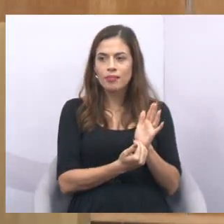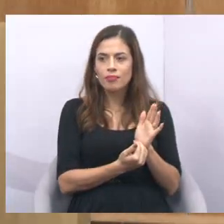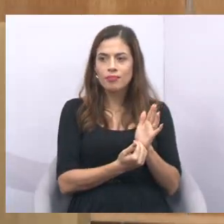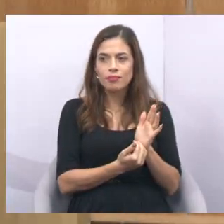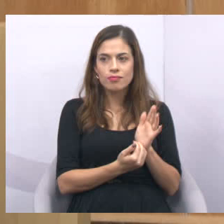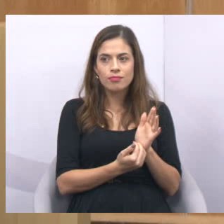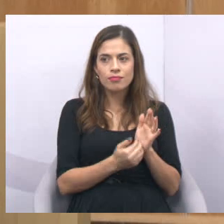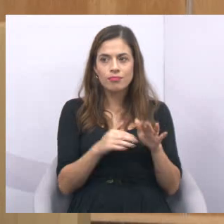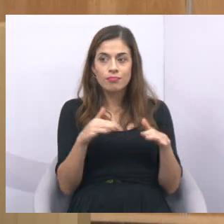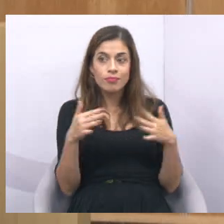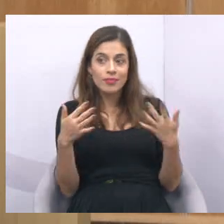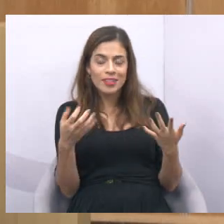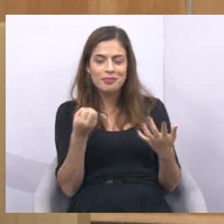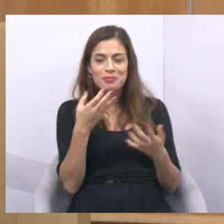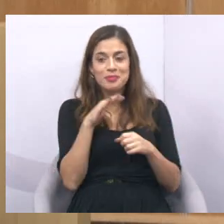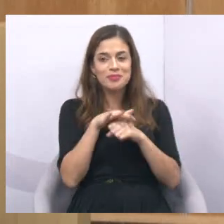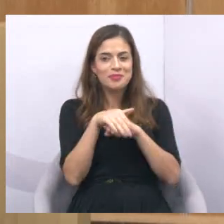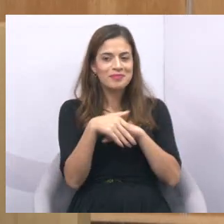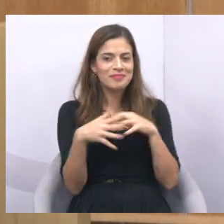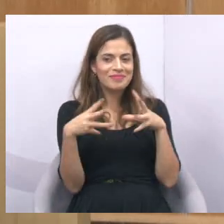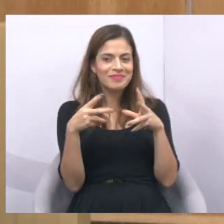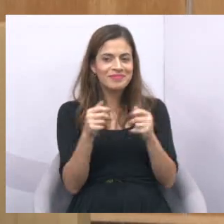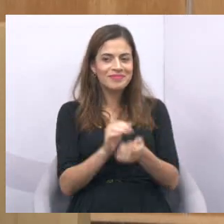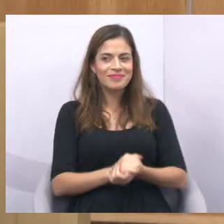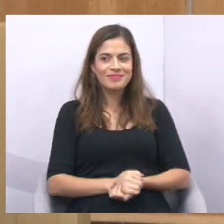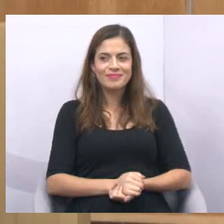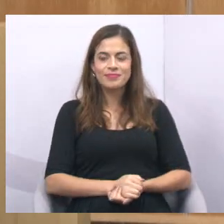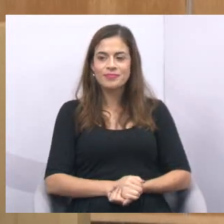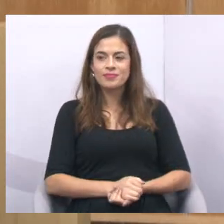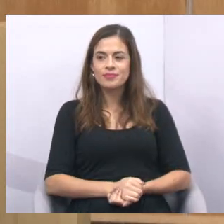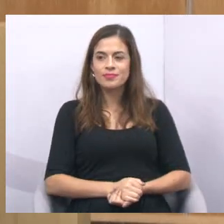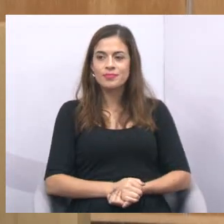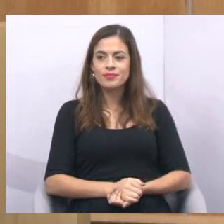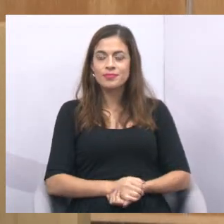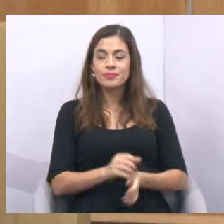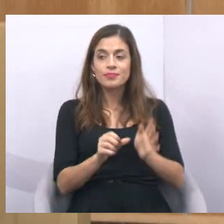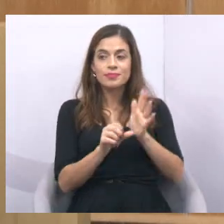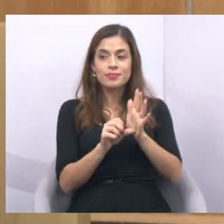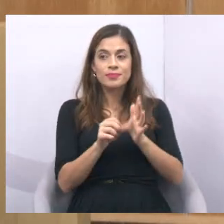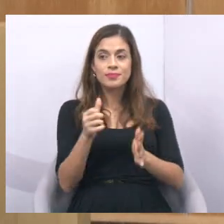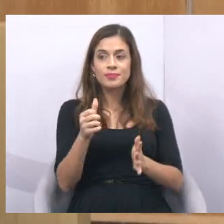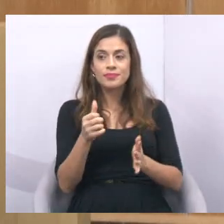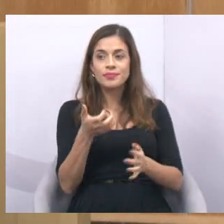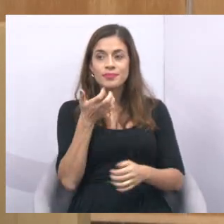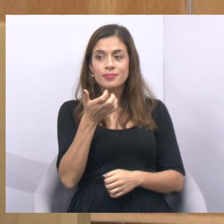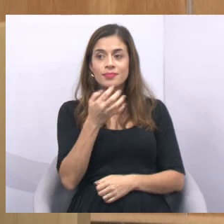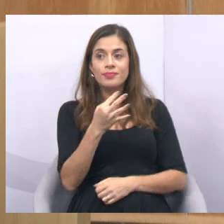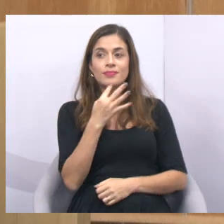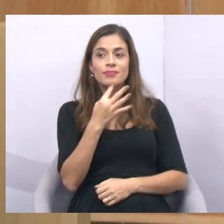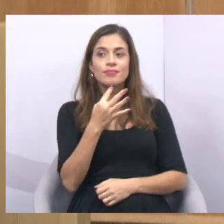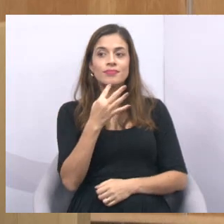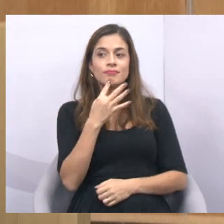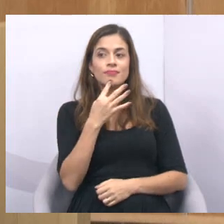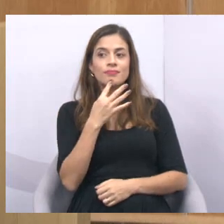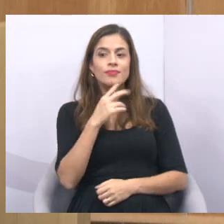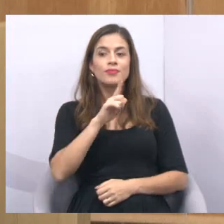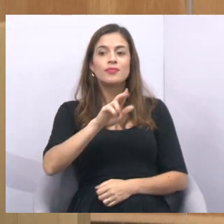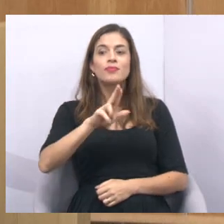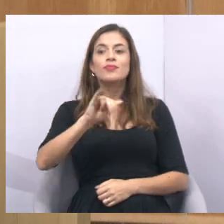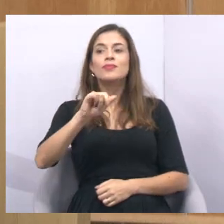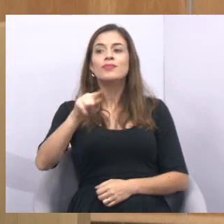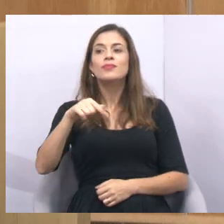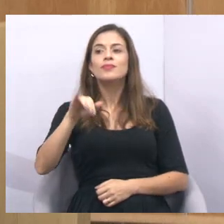né? Mas boa noite a todos. Em primeiro lugar, eu queria conhecer a dona Luzia.